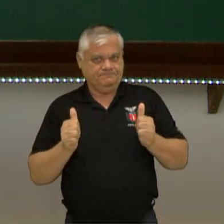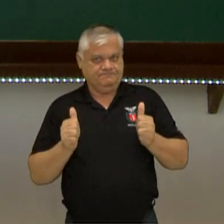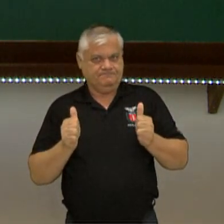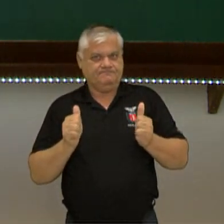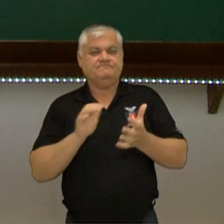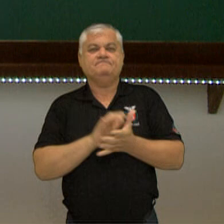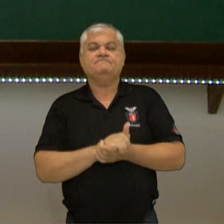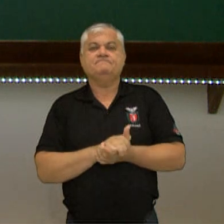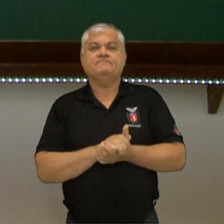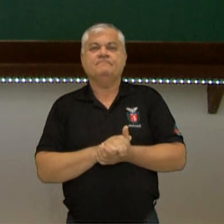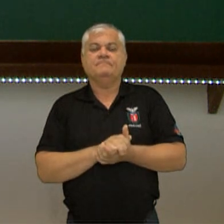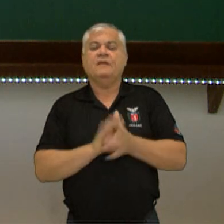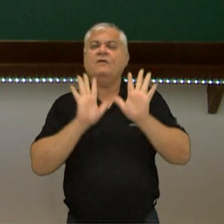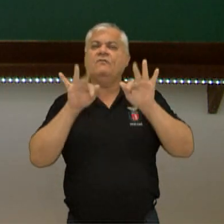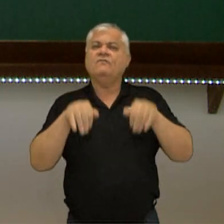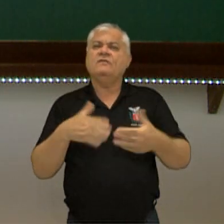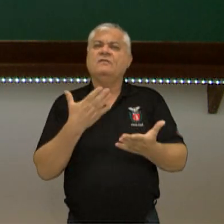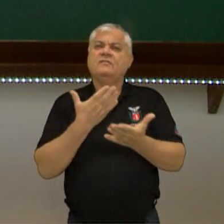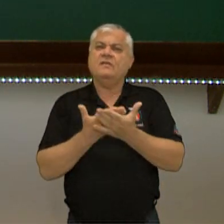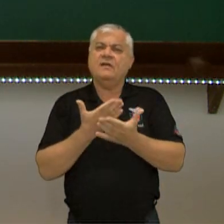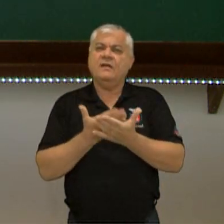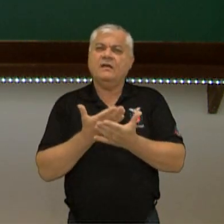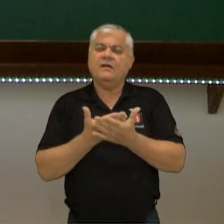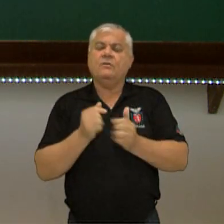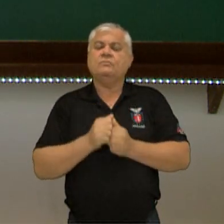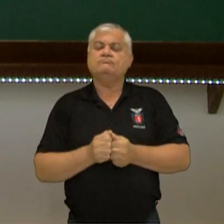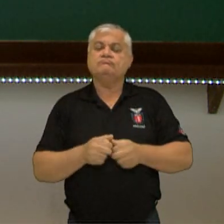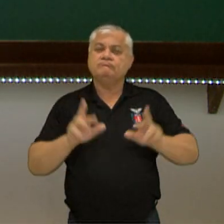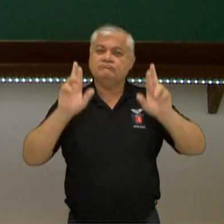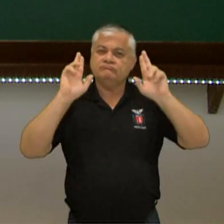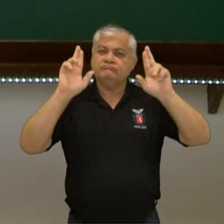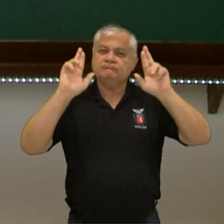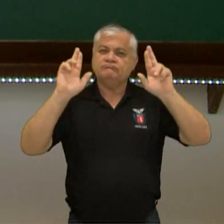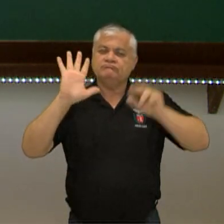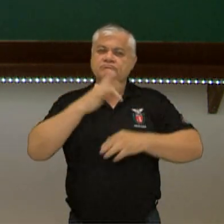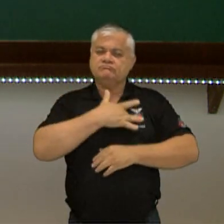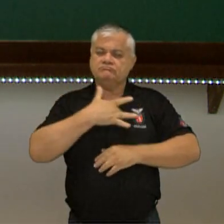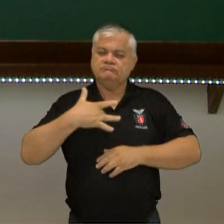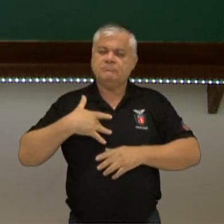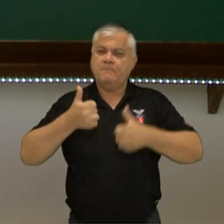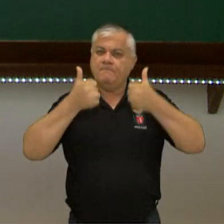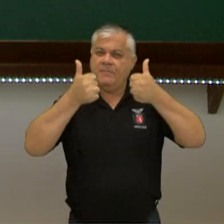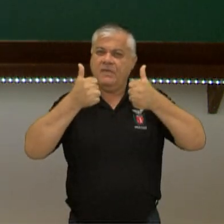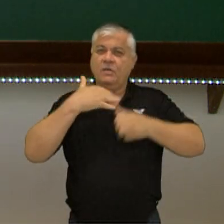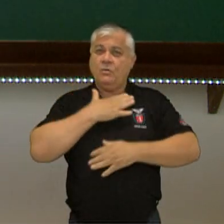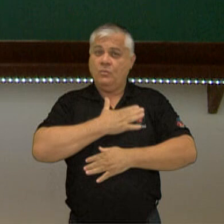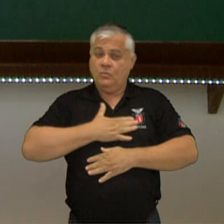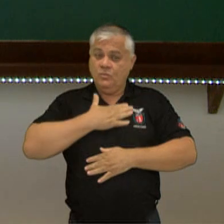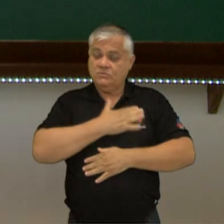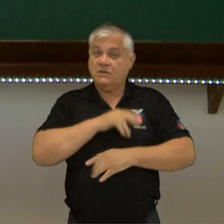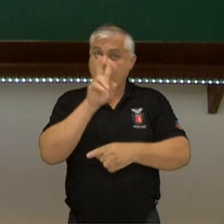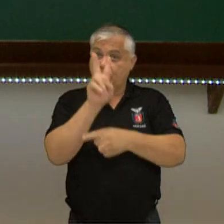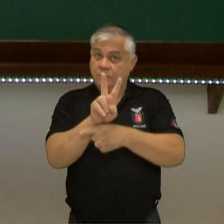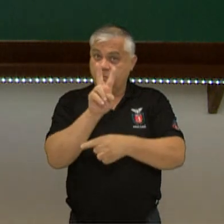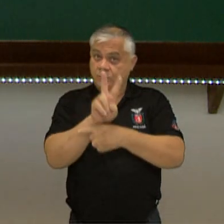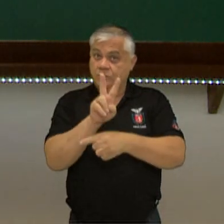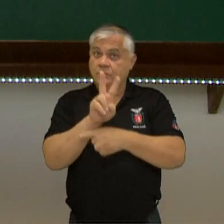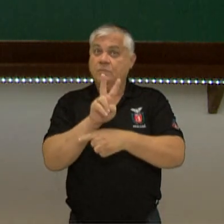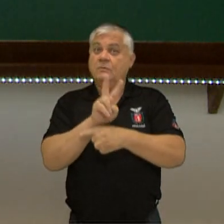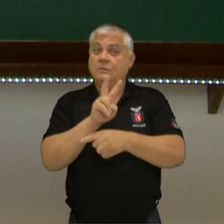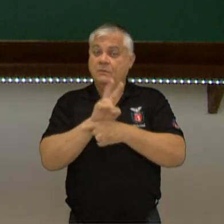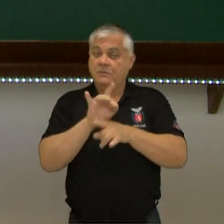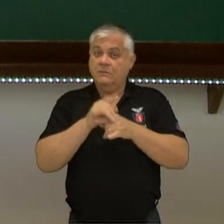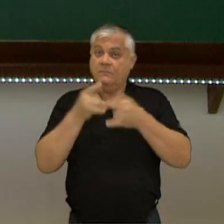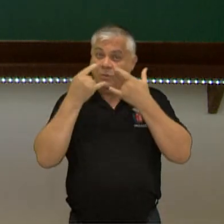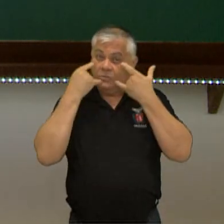outra. E nós encerramos nossa aula desejando para vocês fiquem bem. Espero que vocês tenham gostado da aula. Se cuidem, se